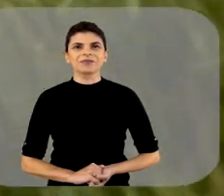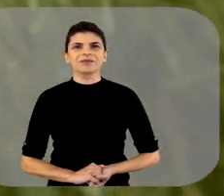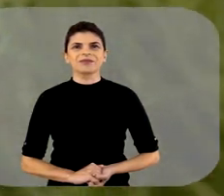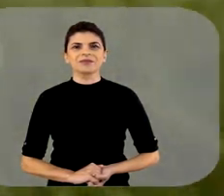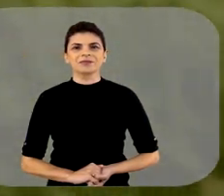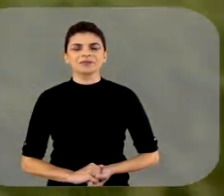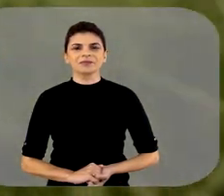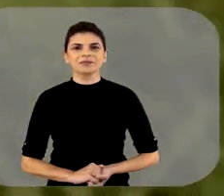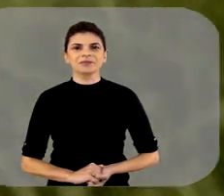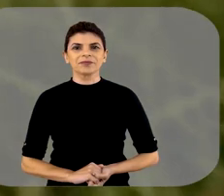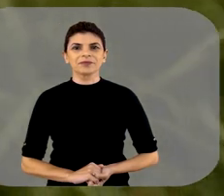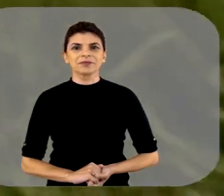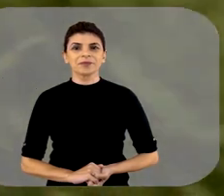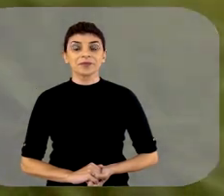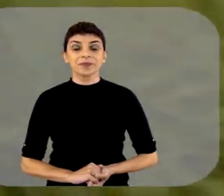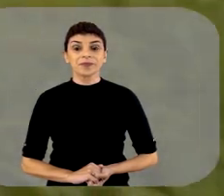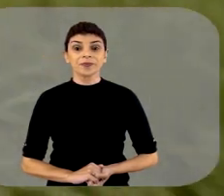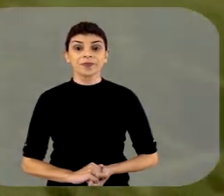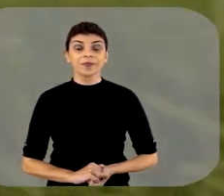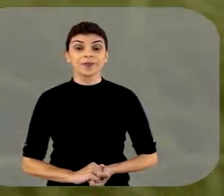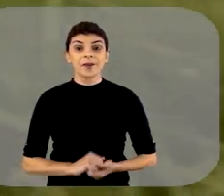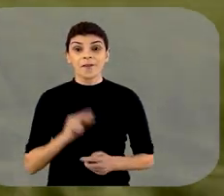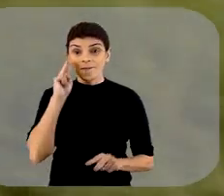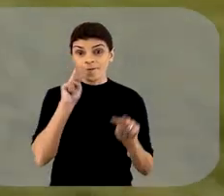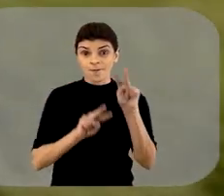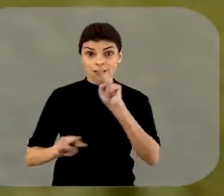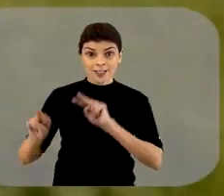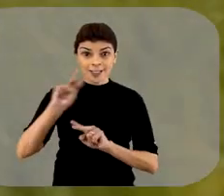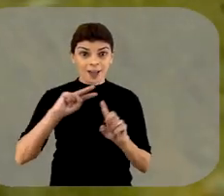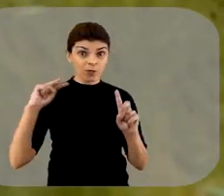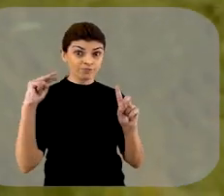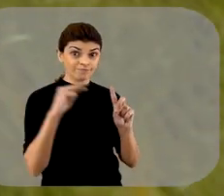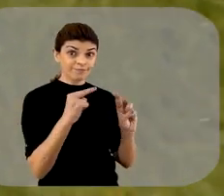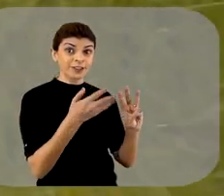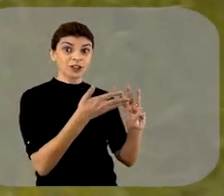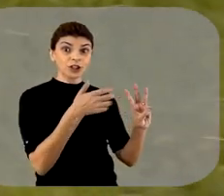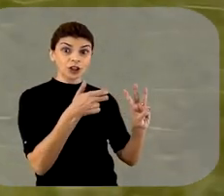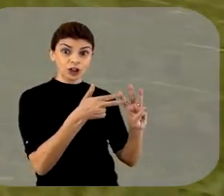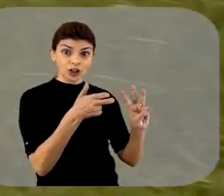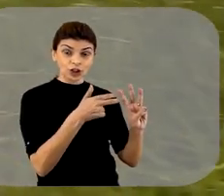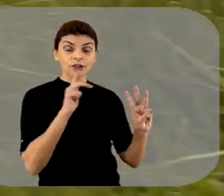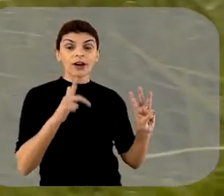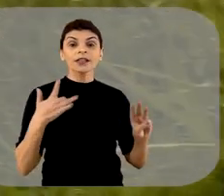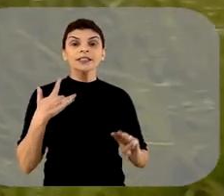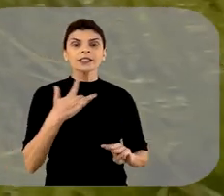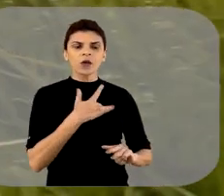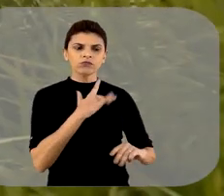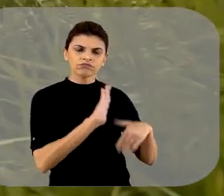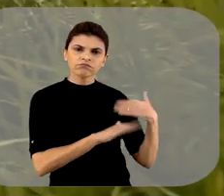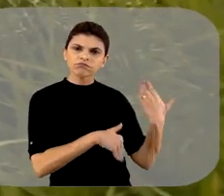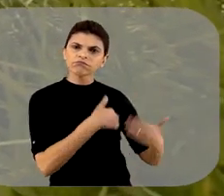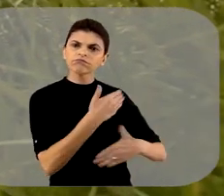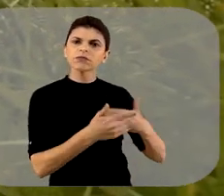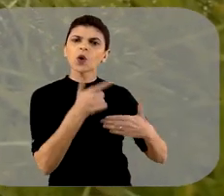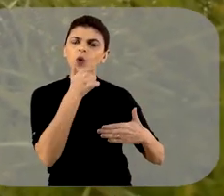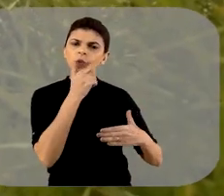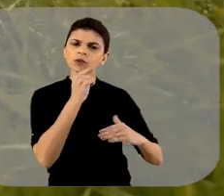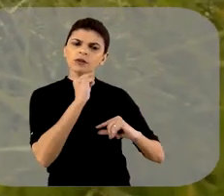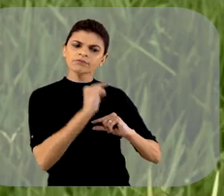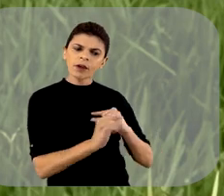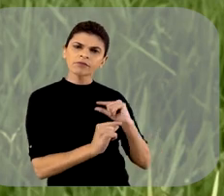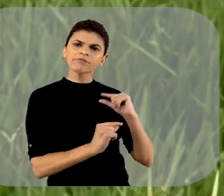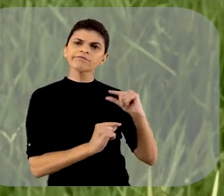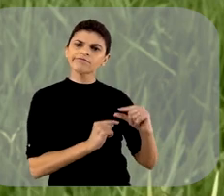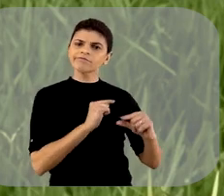E na visão indígena também, a saúde é um processo em que ele se constrói, né?